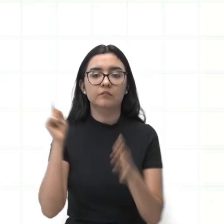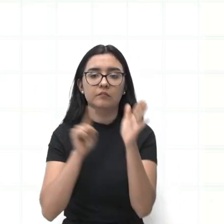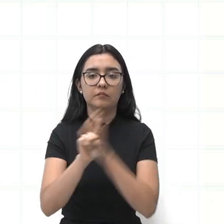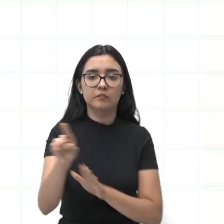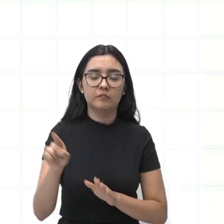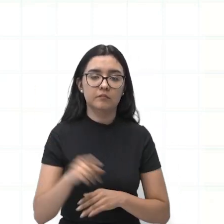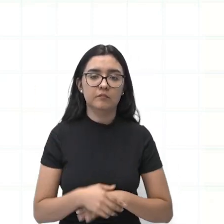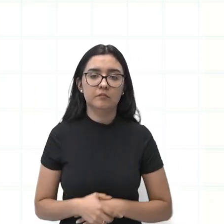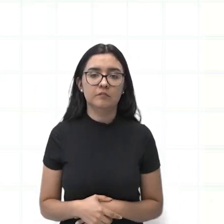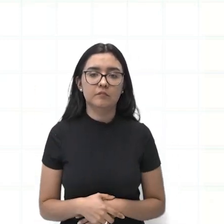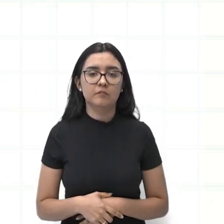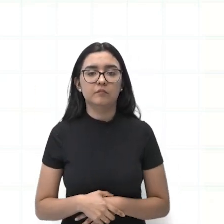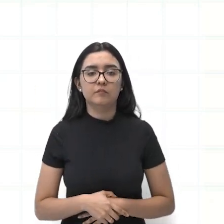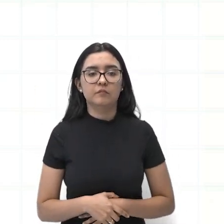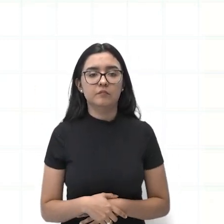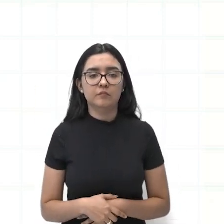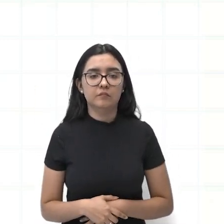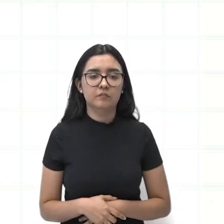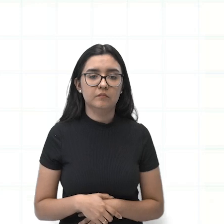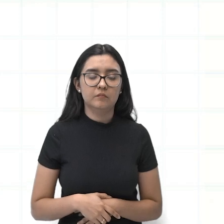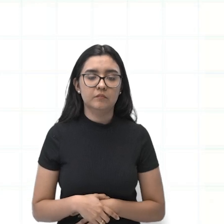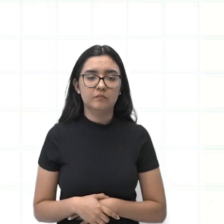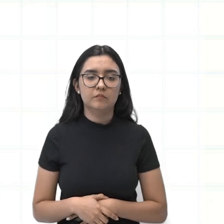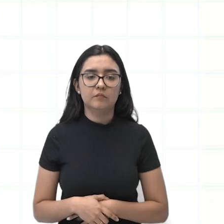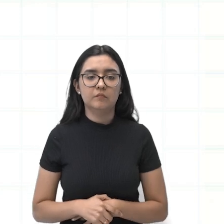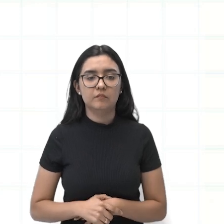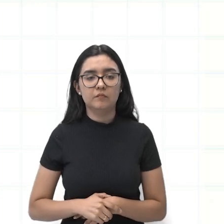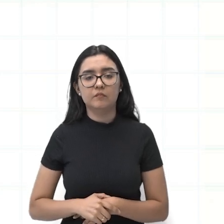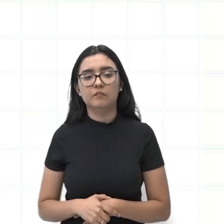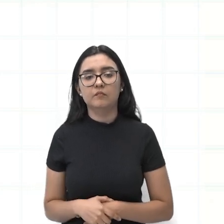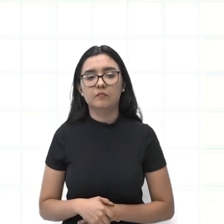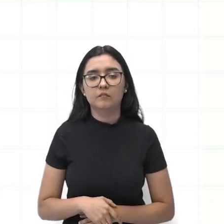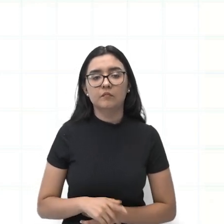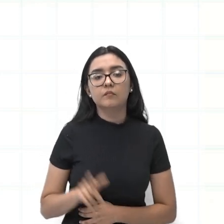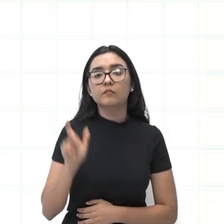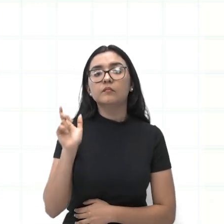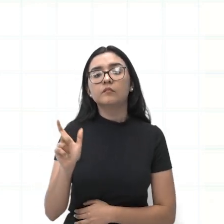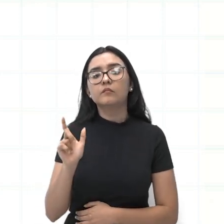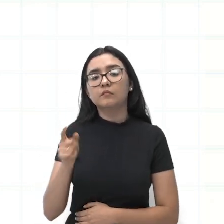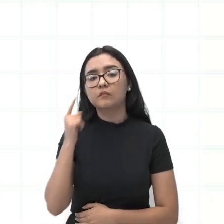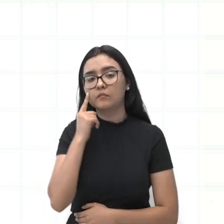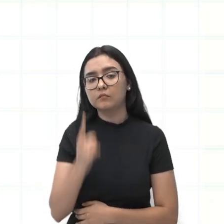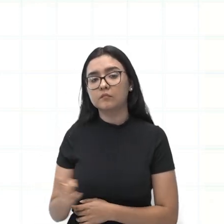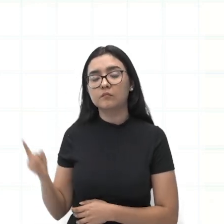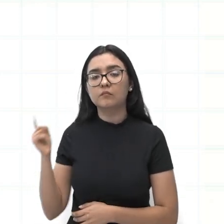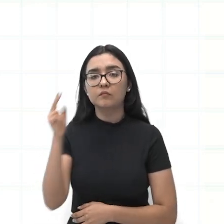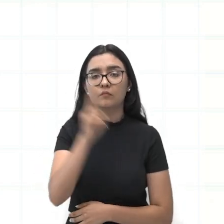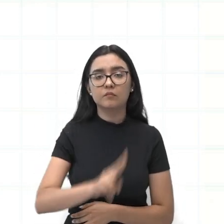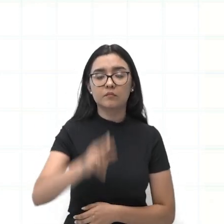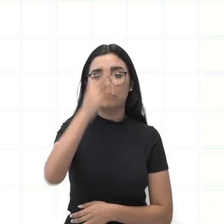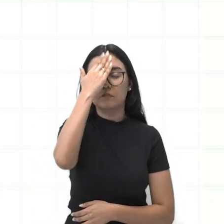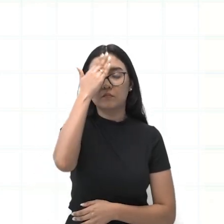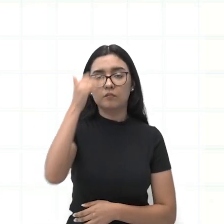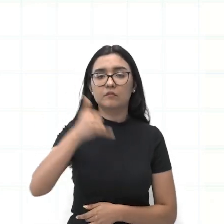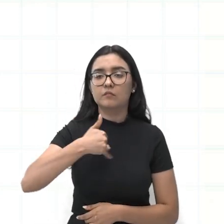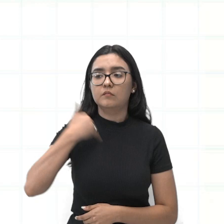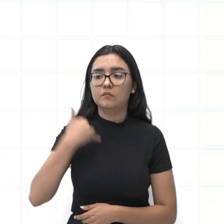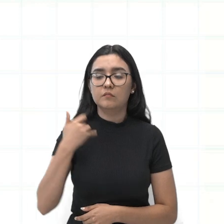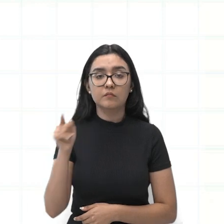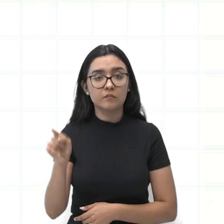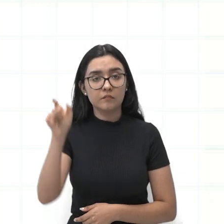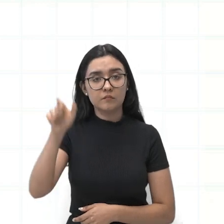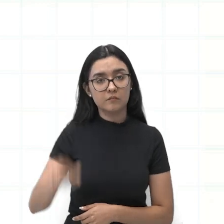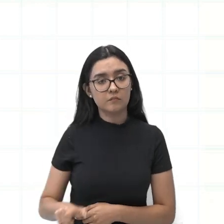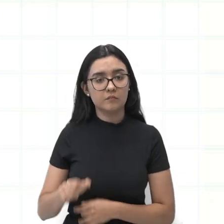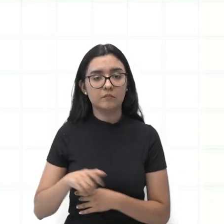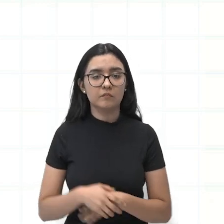Aí, outra pergunta. How old is your son? How old is your son? A palavrinha how old, gente, anote aí. Eu utilizo para saber a idade de alguém.